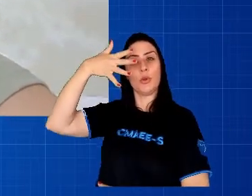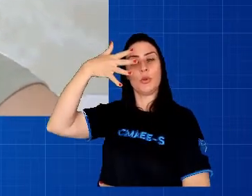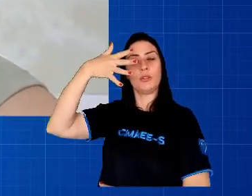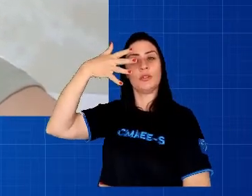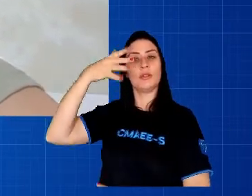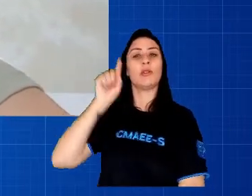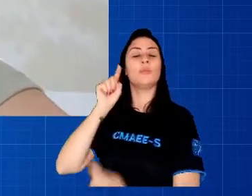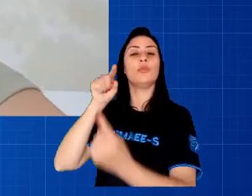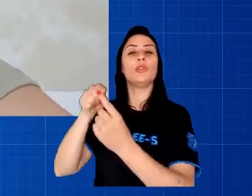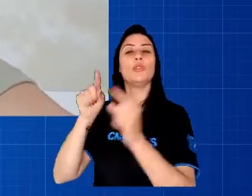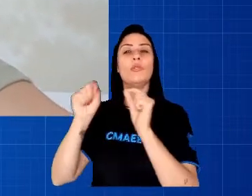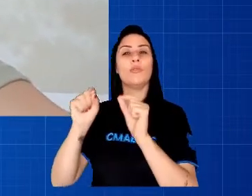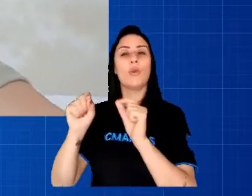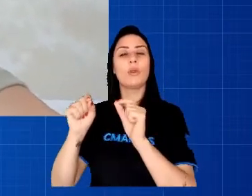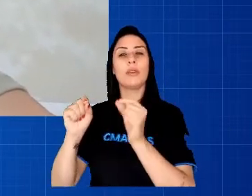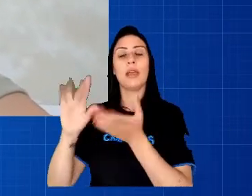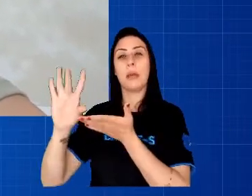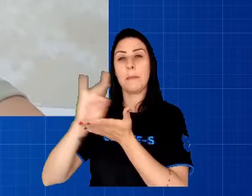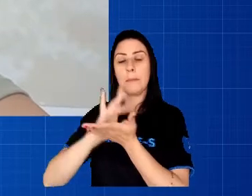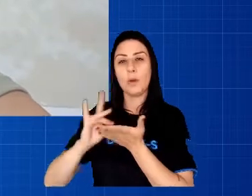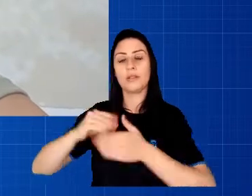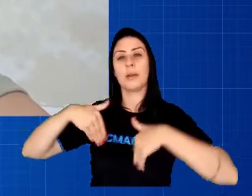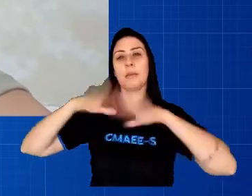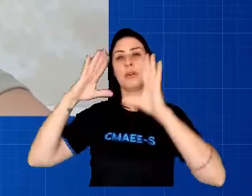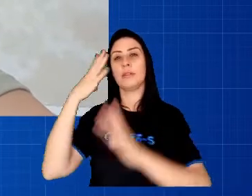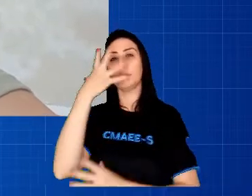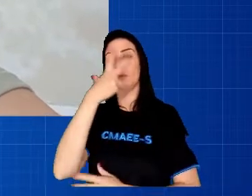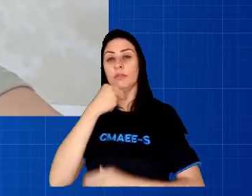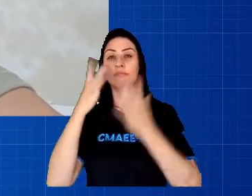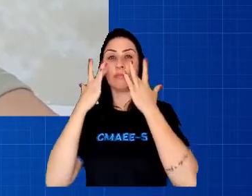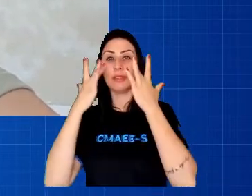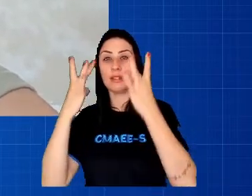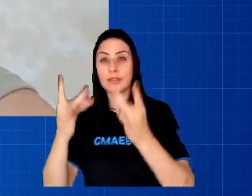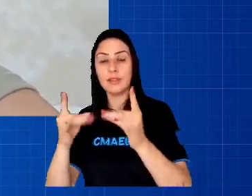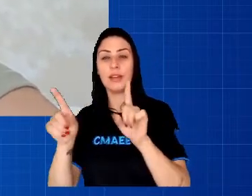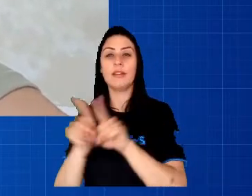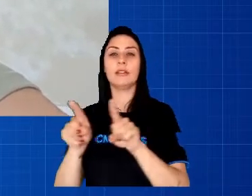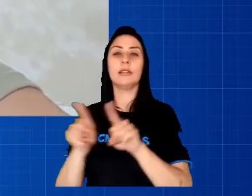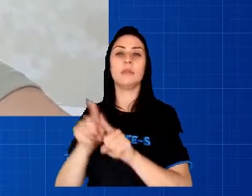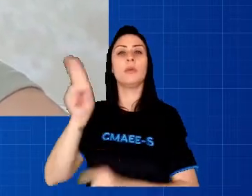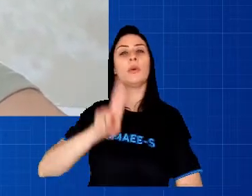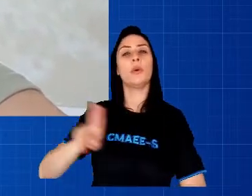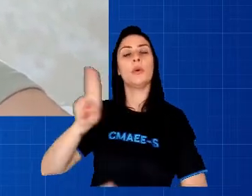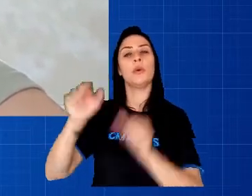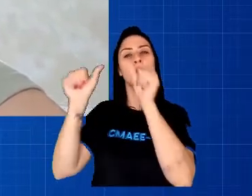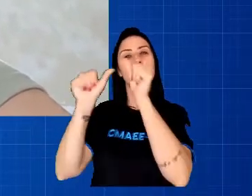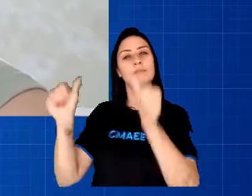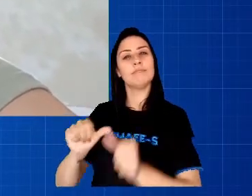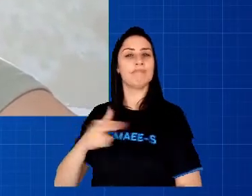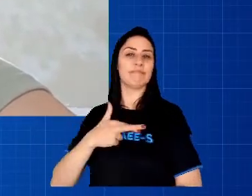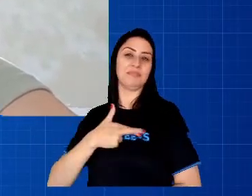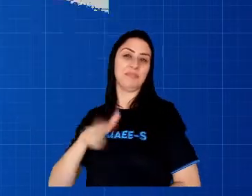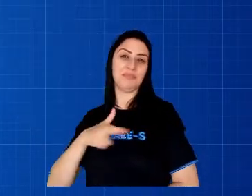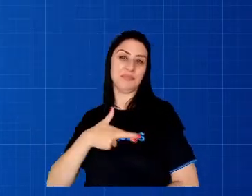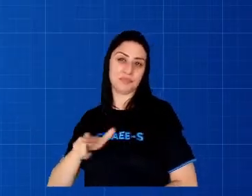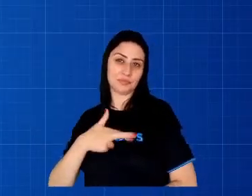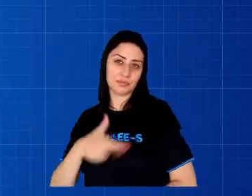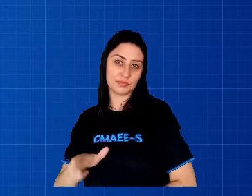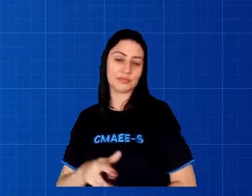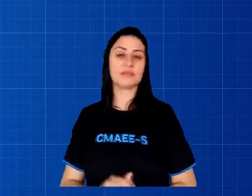para tornar o mosaico bem mais interessante e fazer menção às imagens